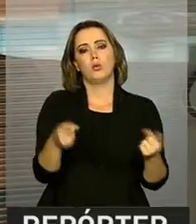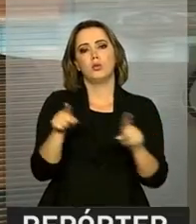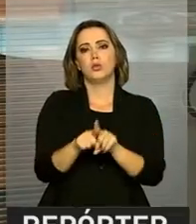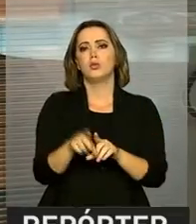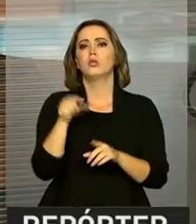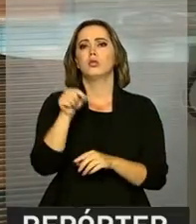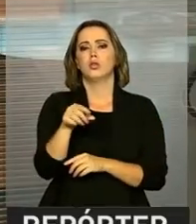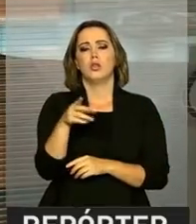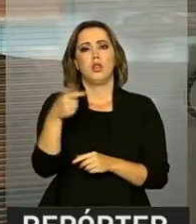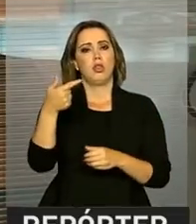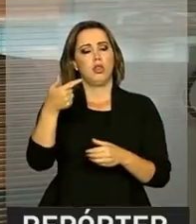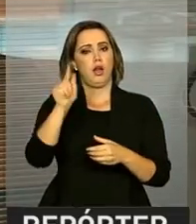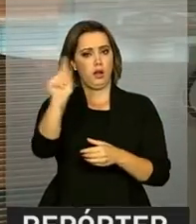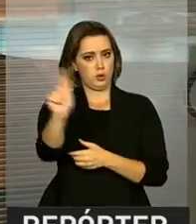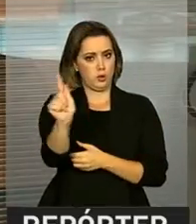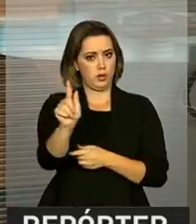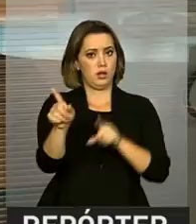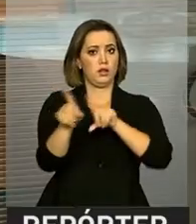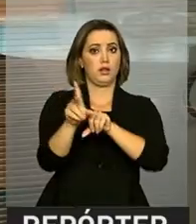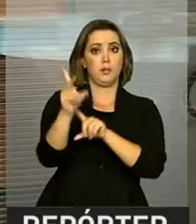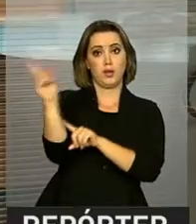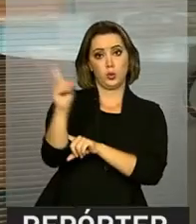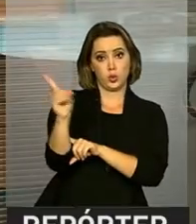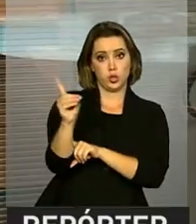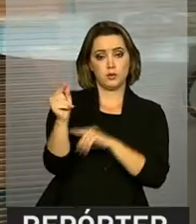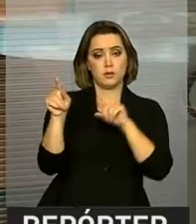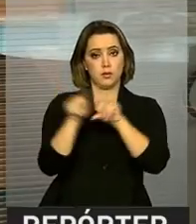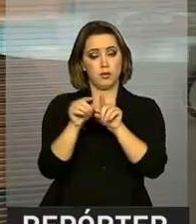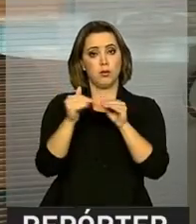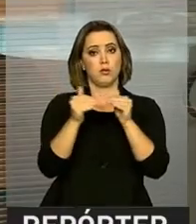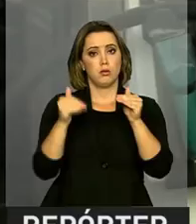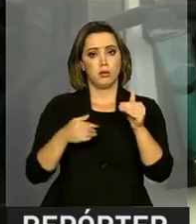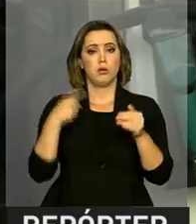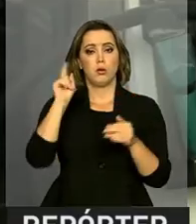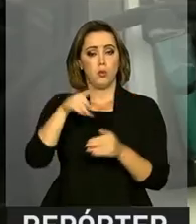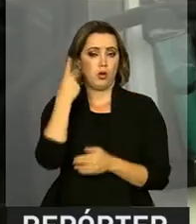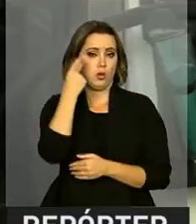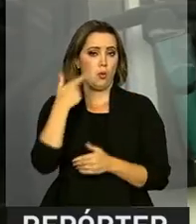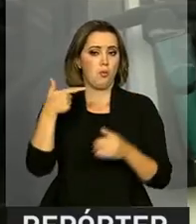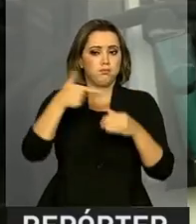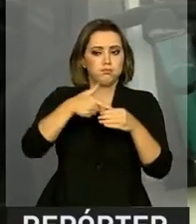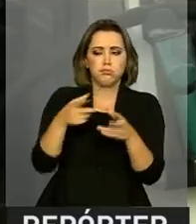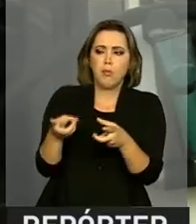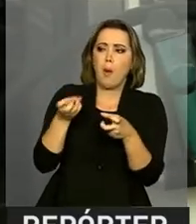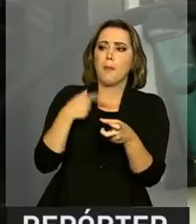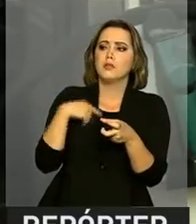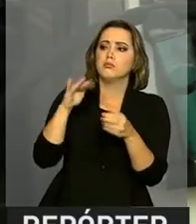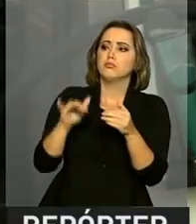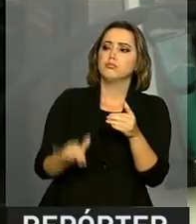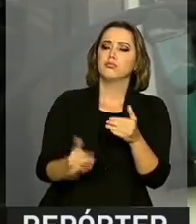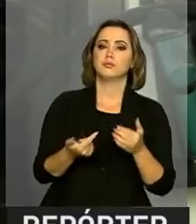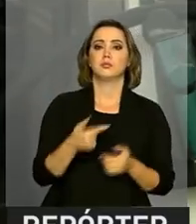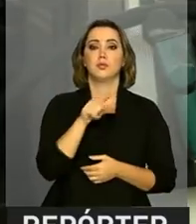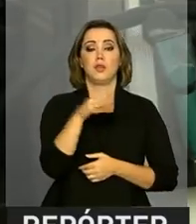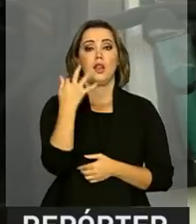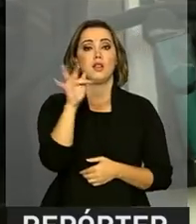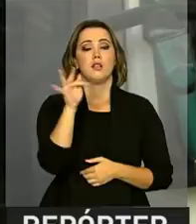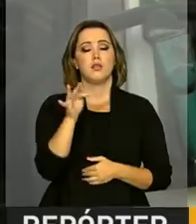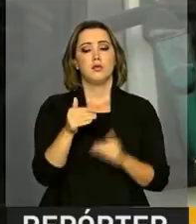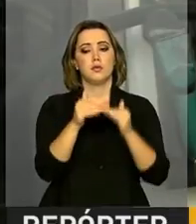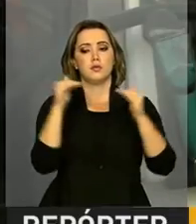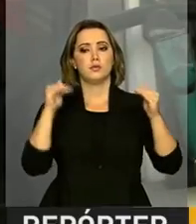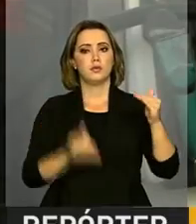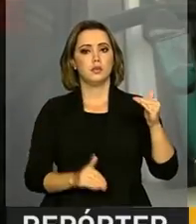lá no consumidor já comece a perceber essa redução de preço na bomba. Em fevereiro, o preço do diesel nas refinarias caiu